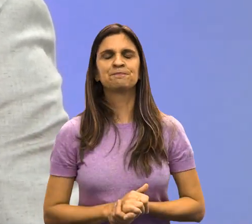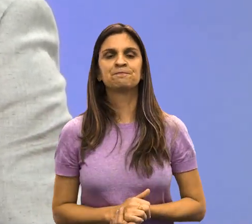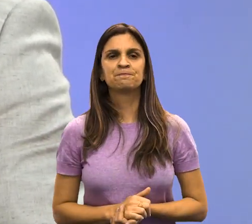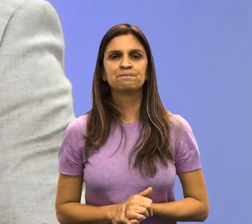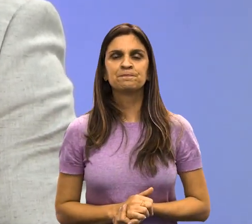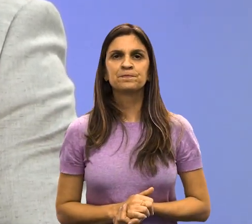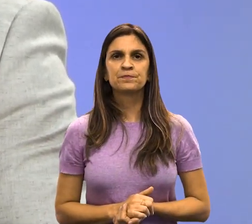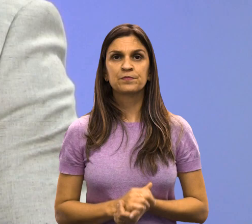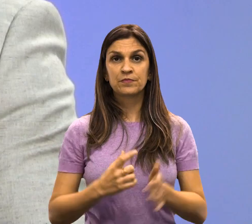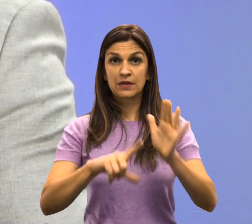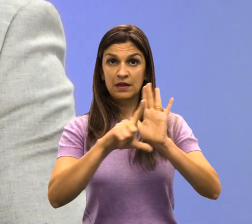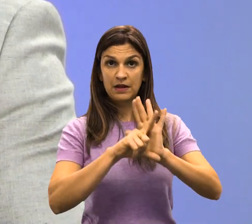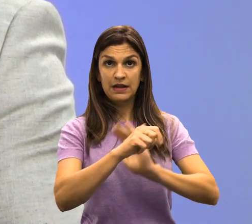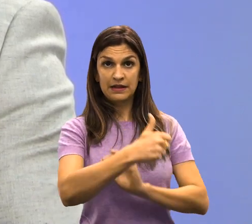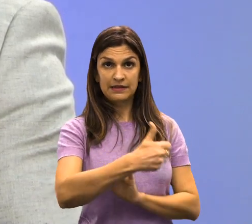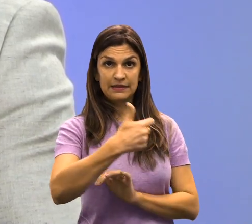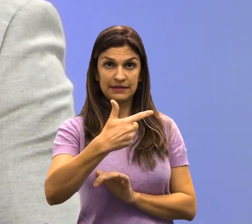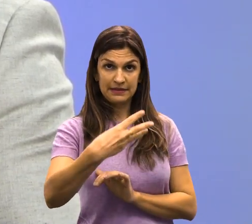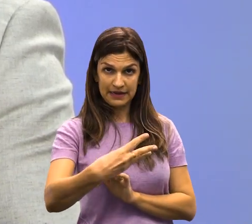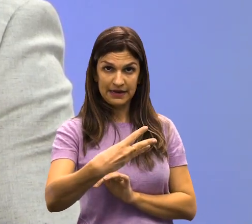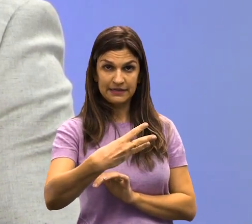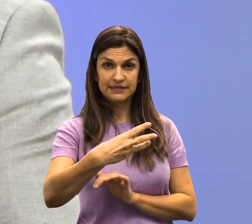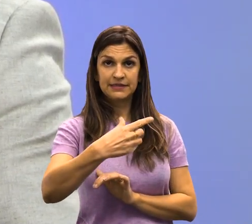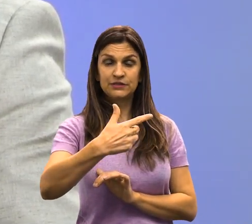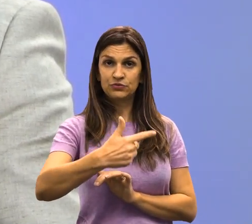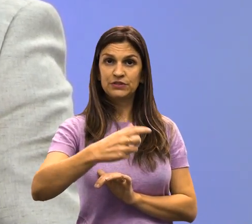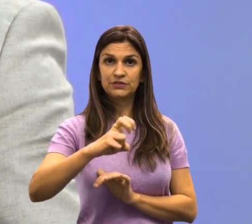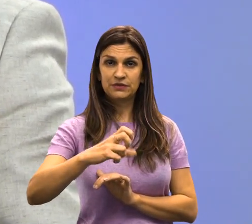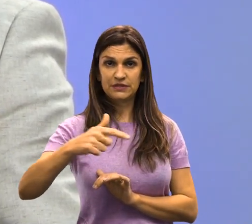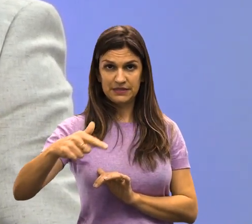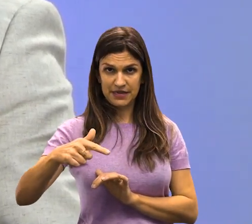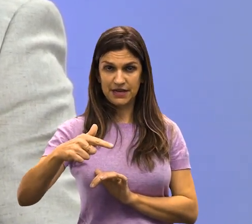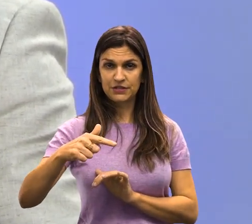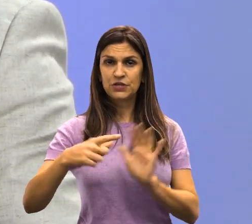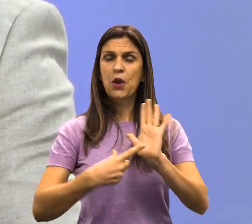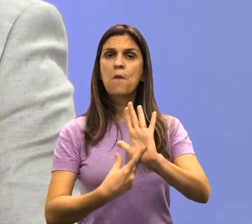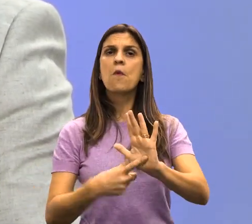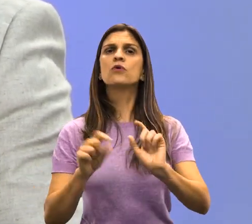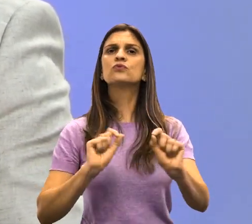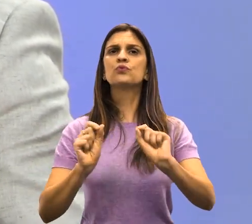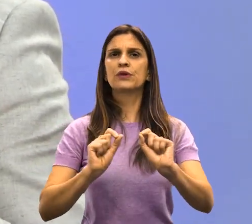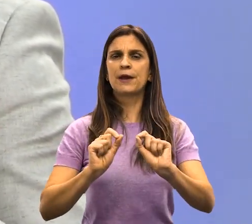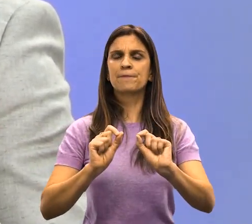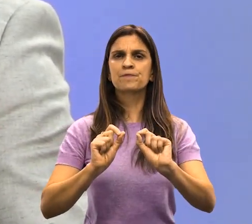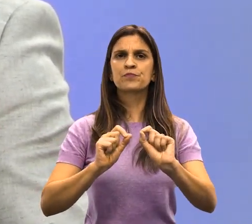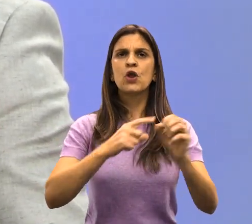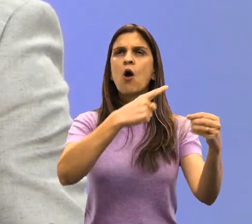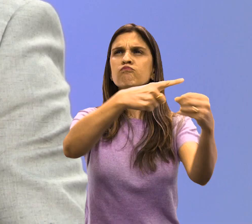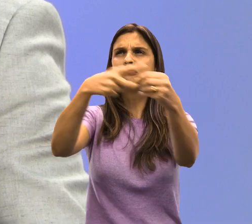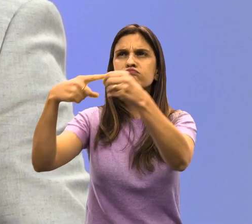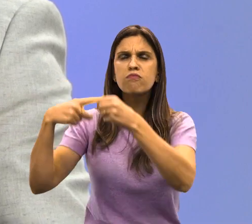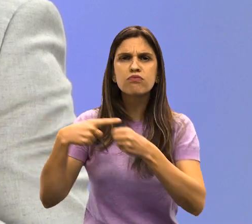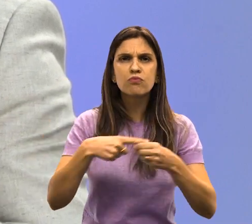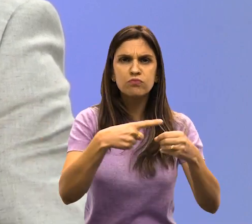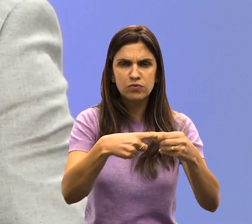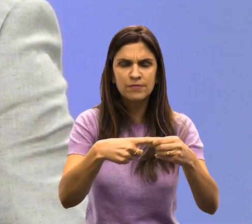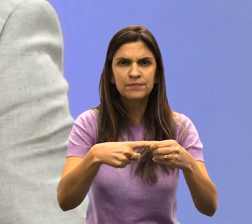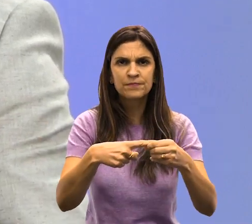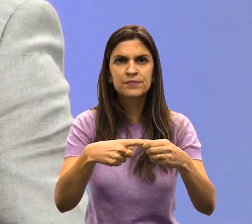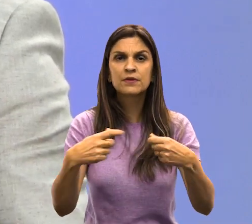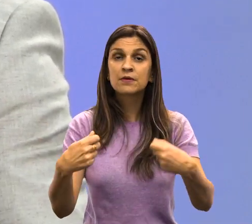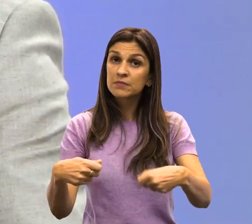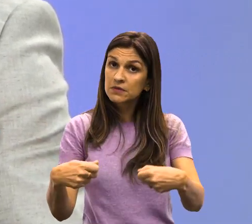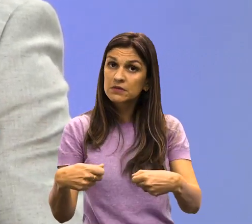legal, a Lei 13.257, que estabelece que todos os municípios